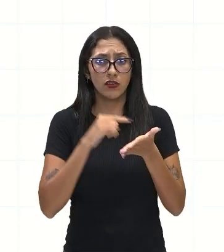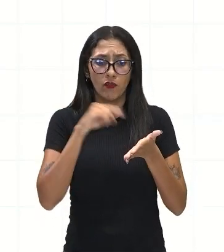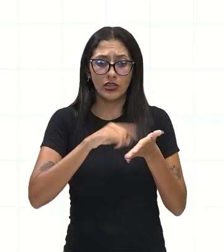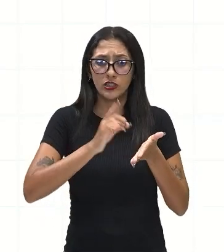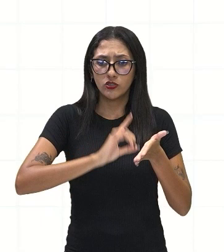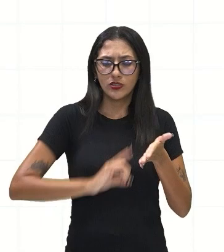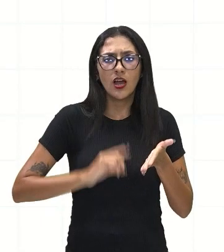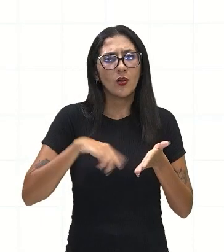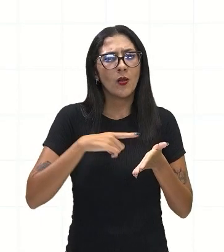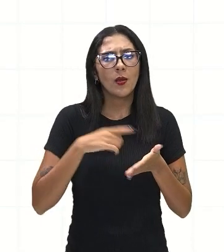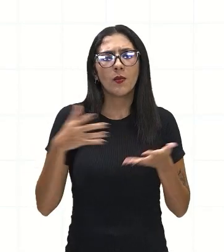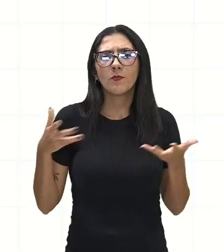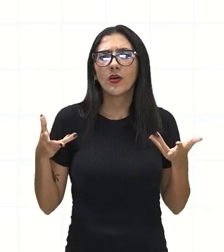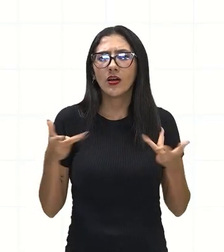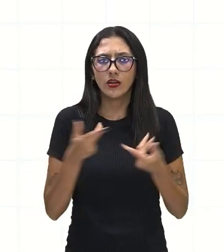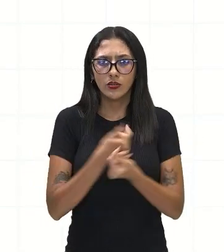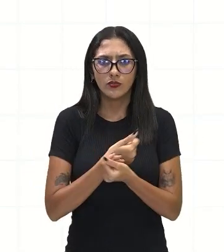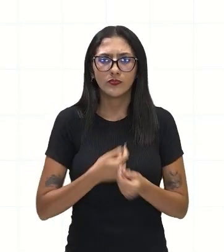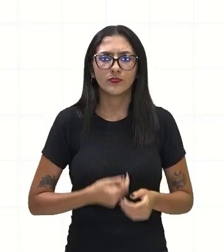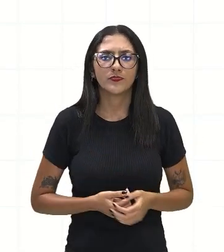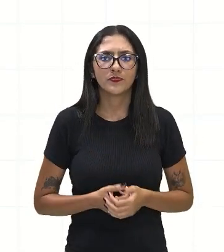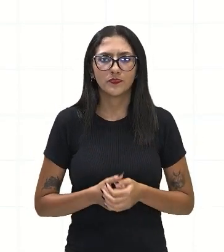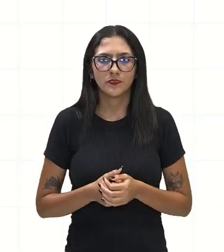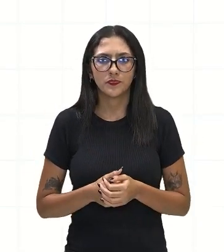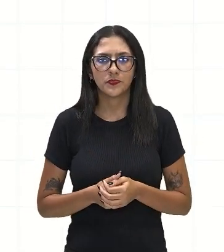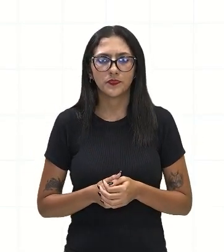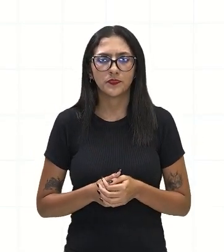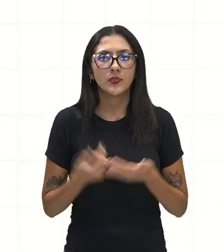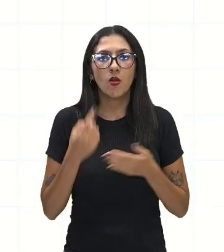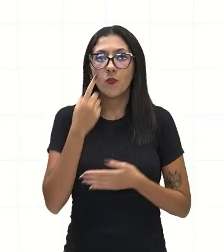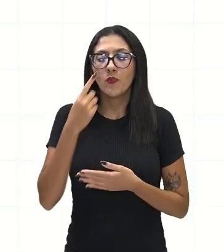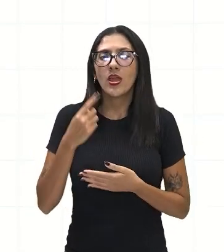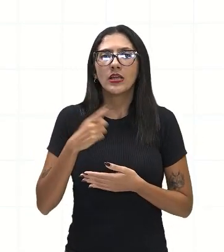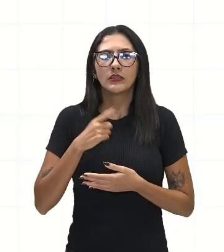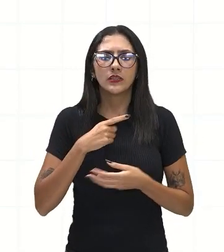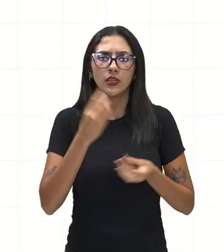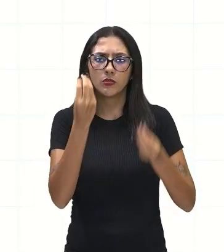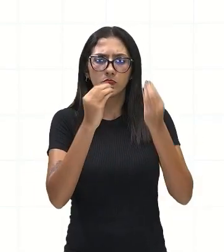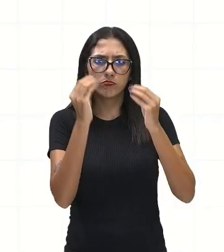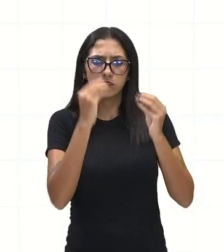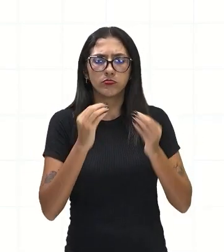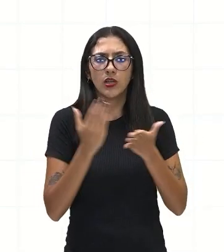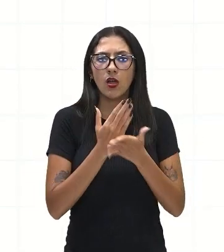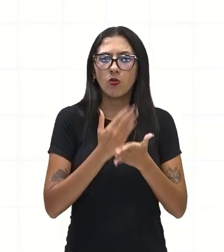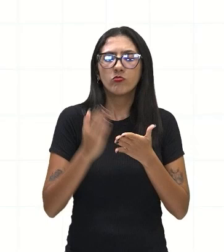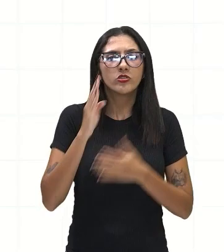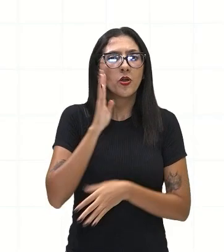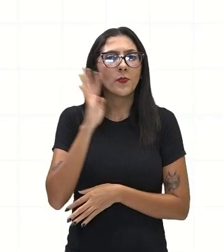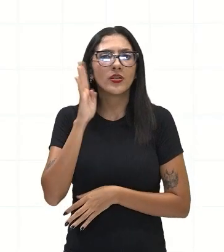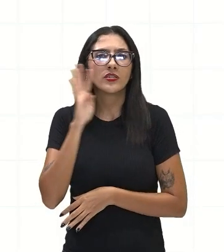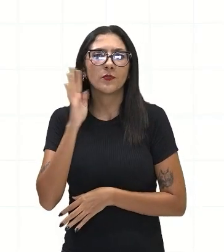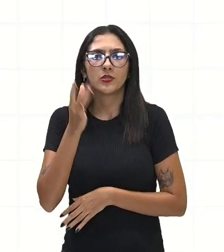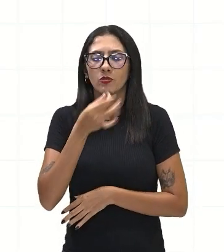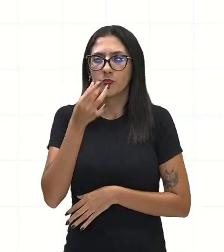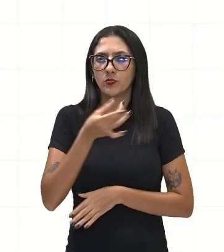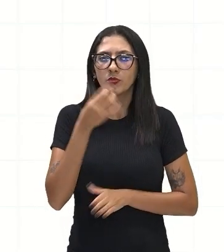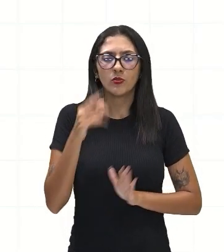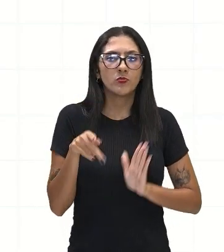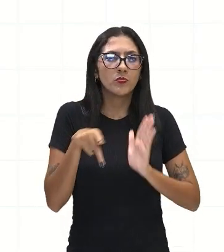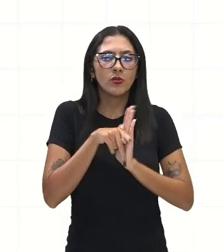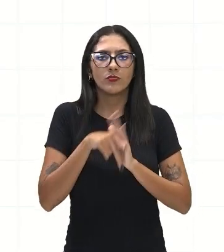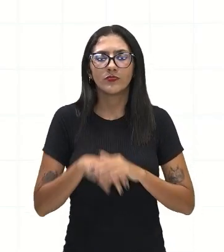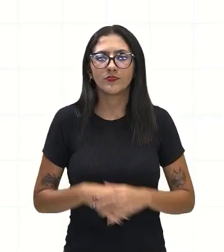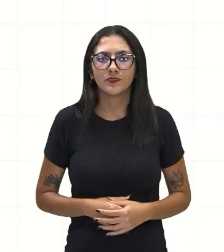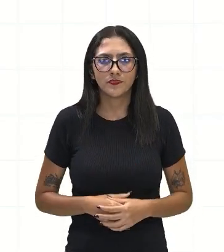tá vendo? Ó, se colocando aqui no texto, né? Olha aqui, é o pensamento dela, né? Aí, outro